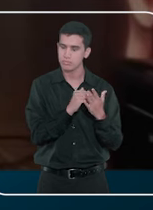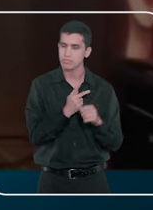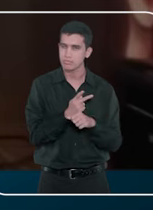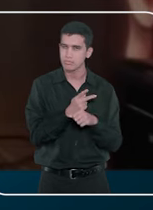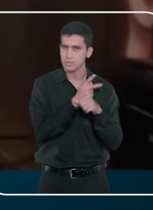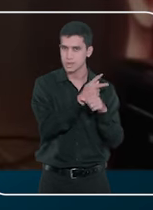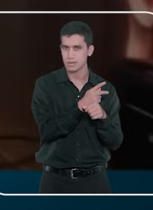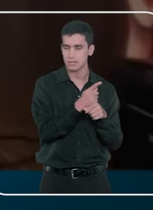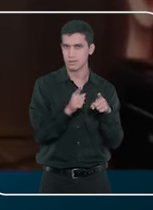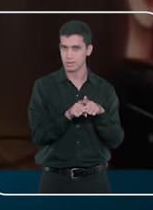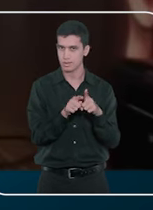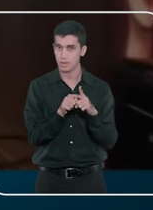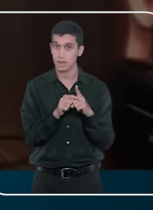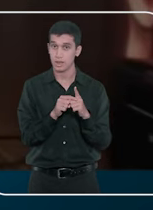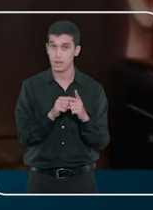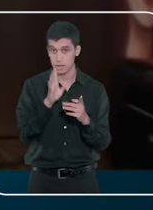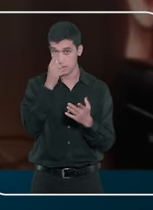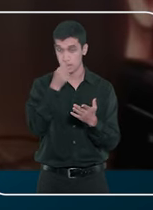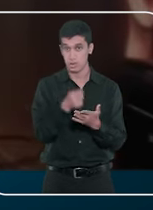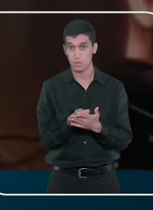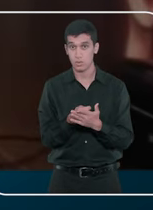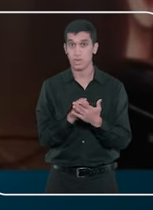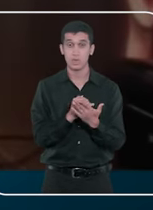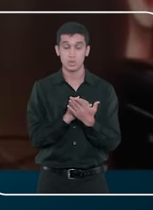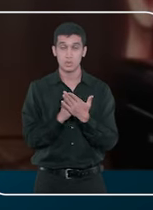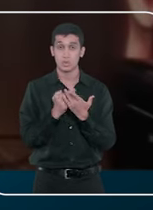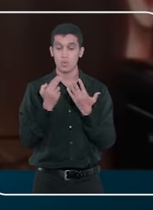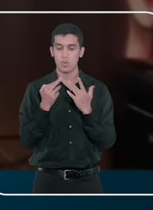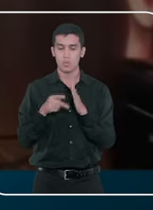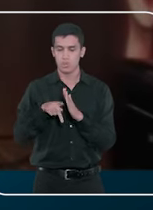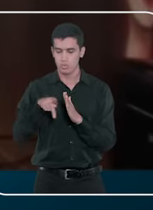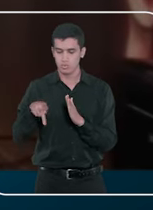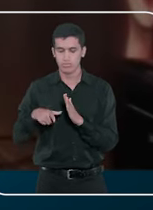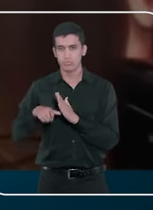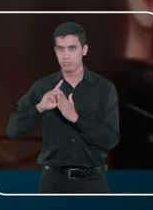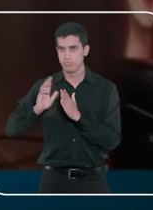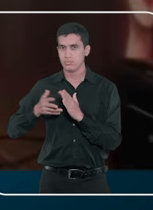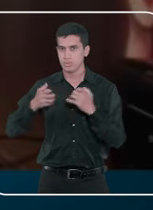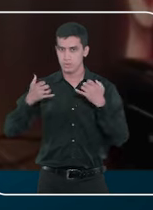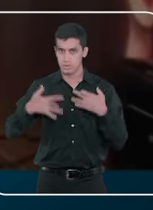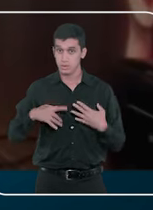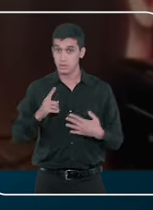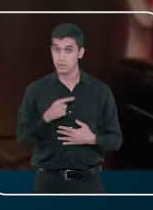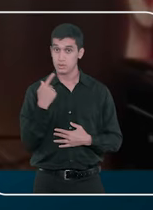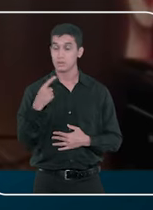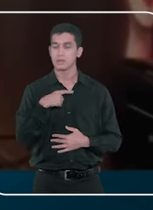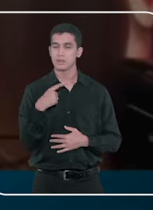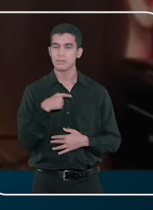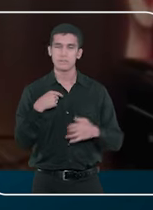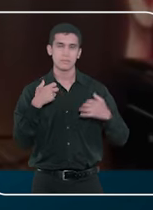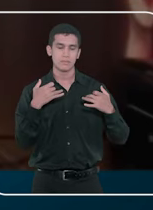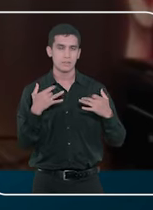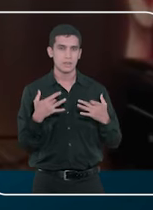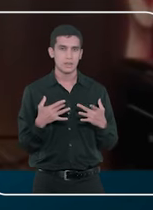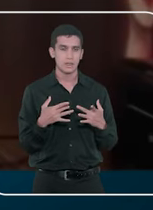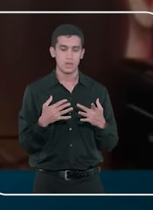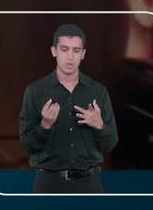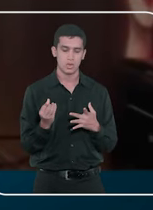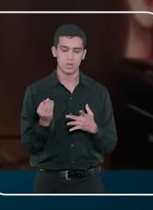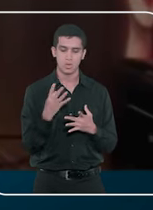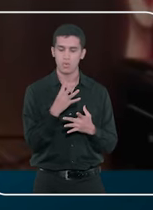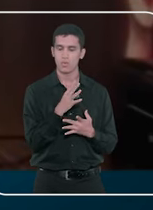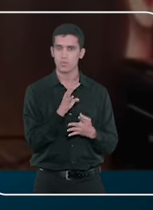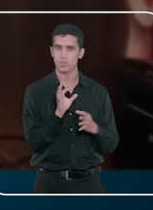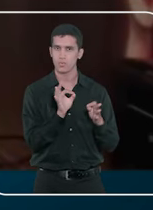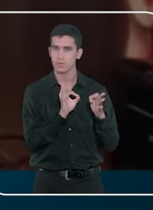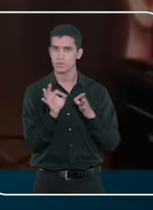professor Sutzberg disse agora de forma muito clara, nós estamos tratando com